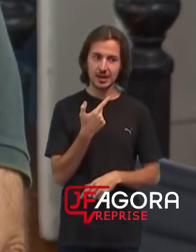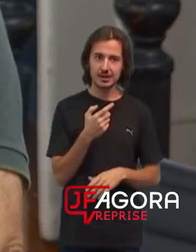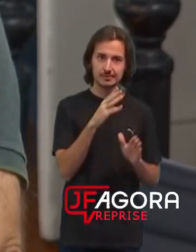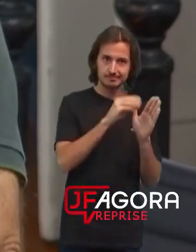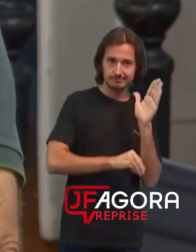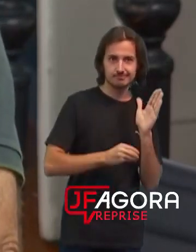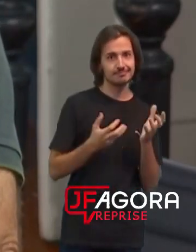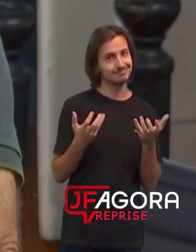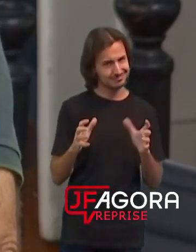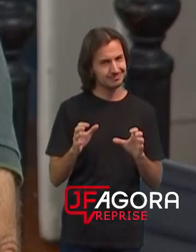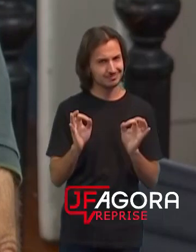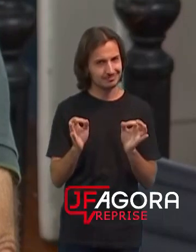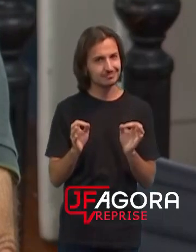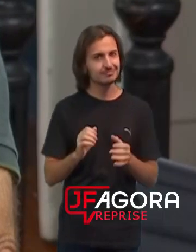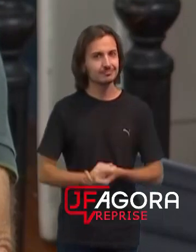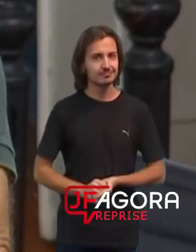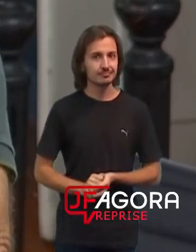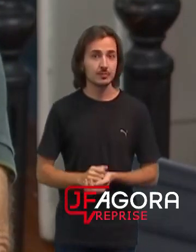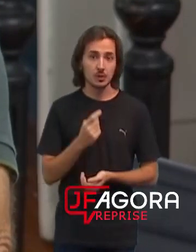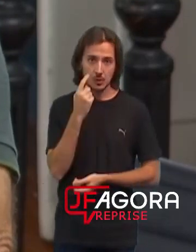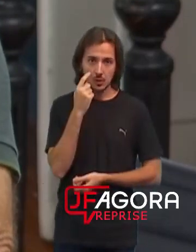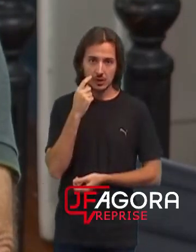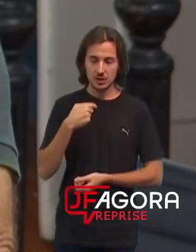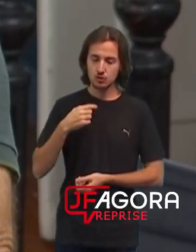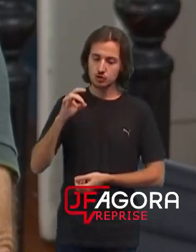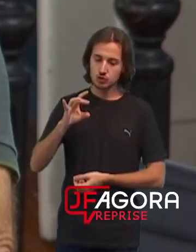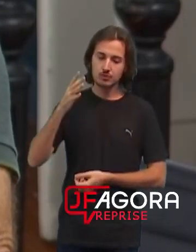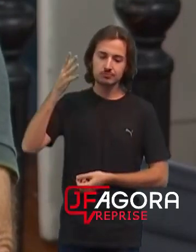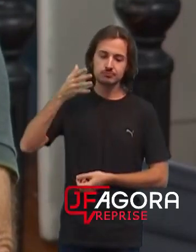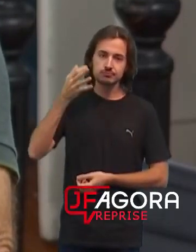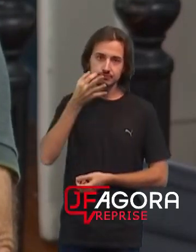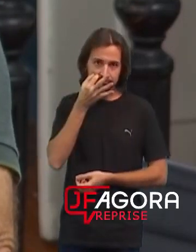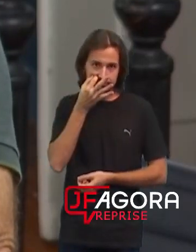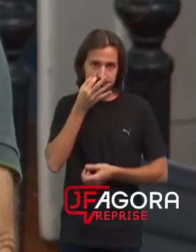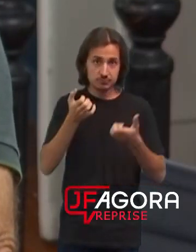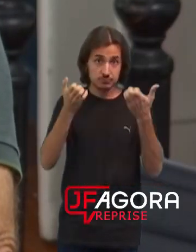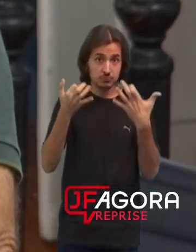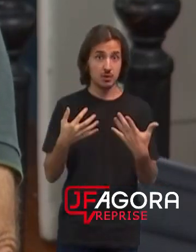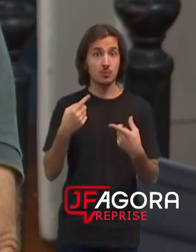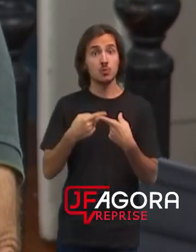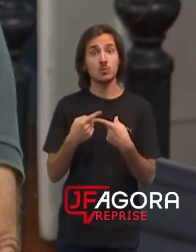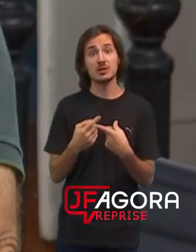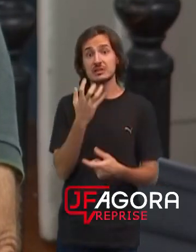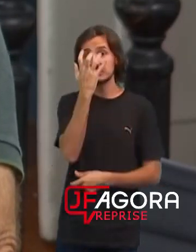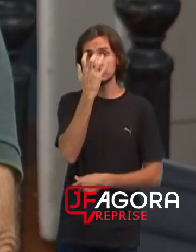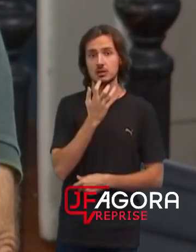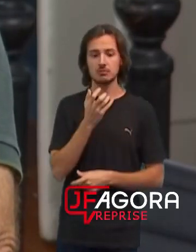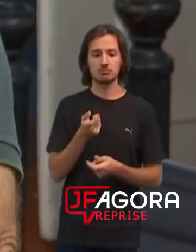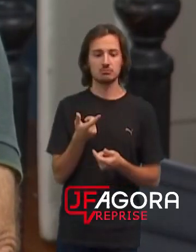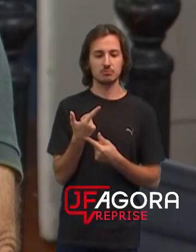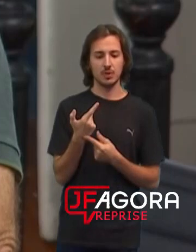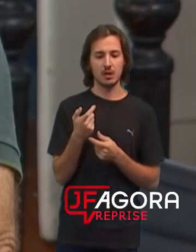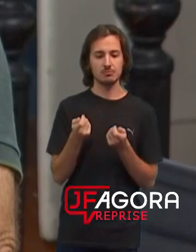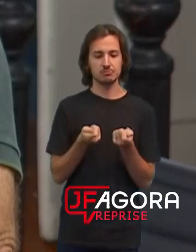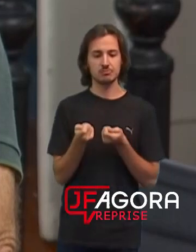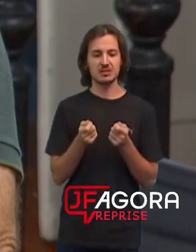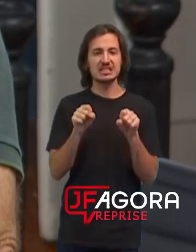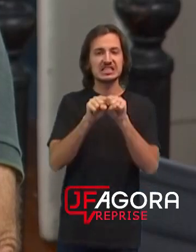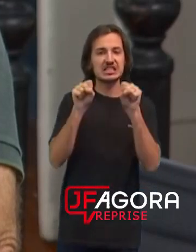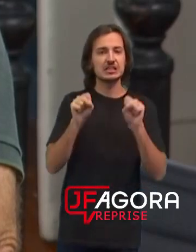aqui de quanto que é sério o controle de armamento, quanto que é sério o sistema do